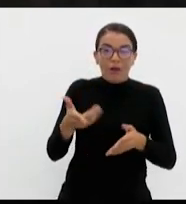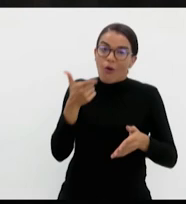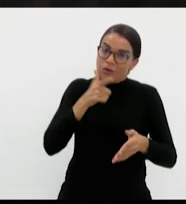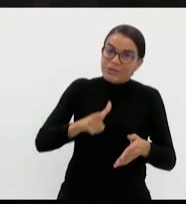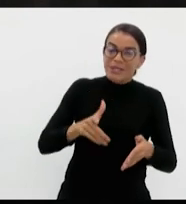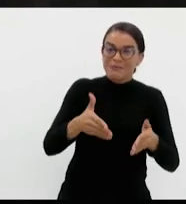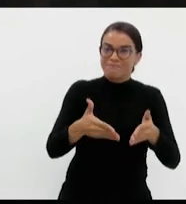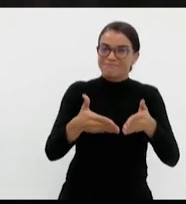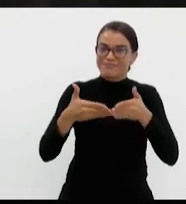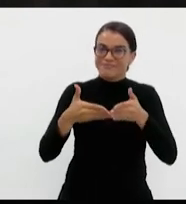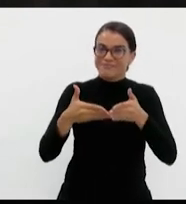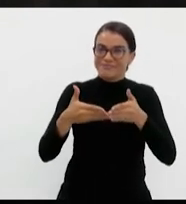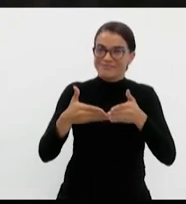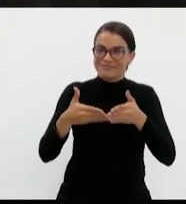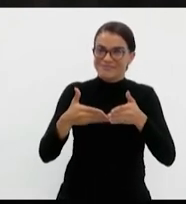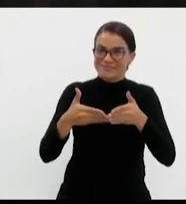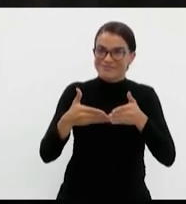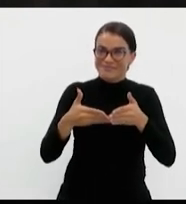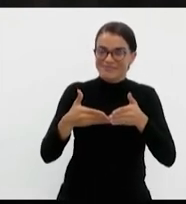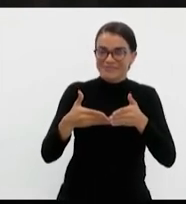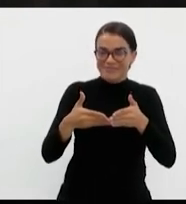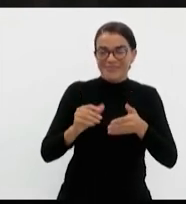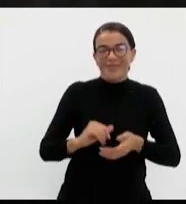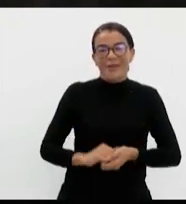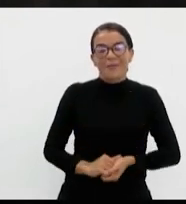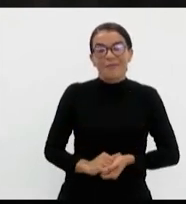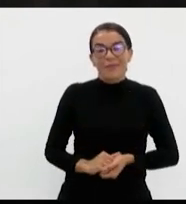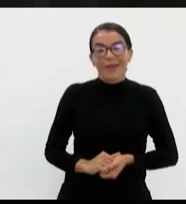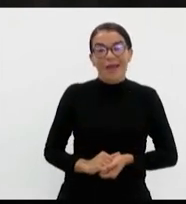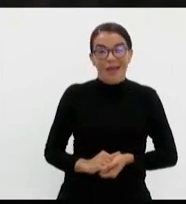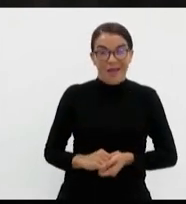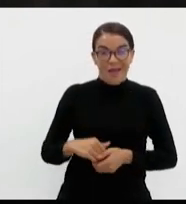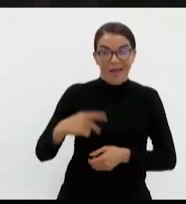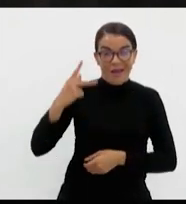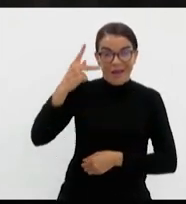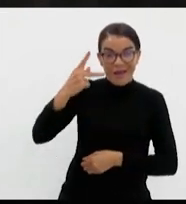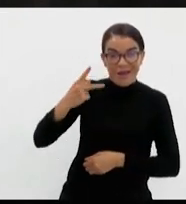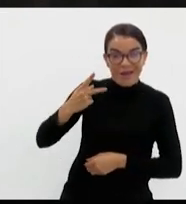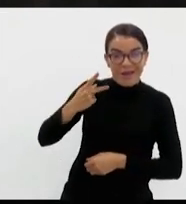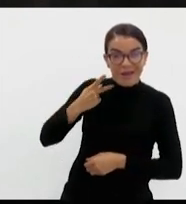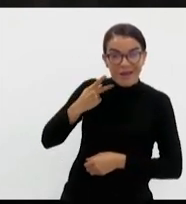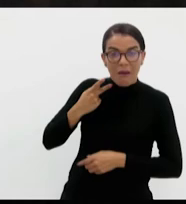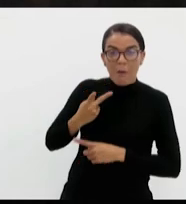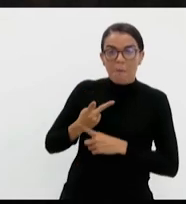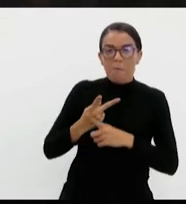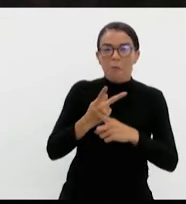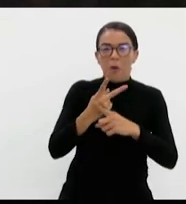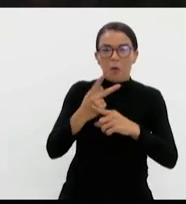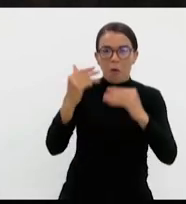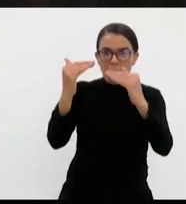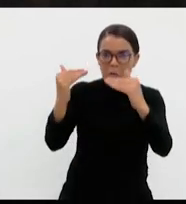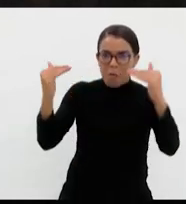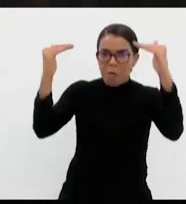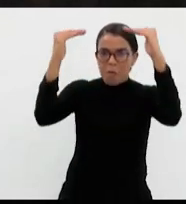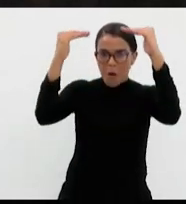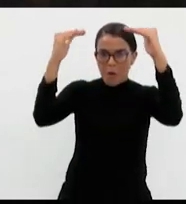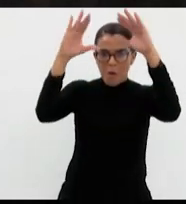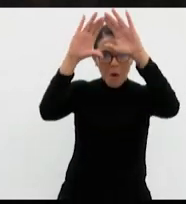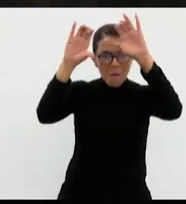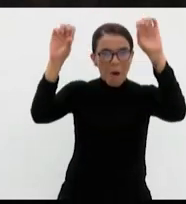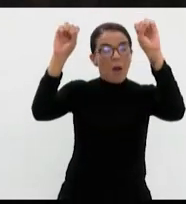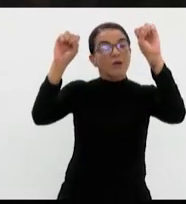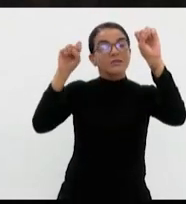do governador. A Procuradoria recorreu ao Supremo, e